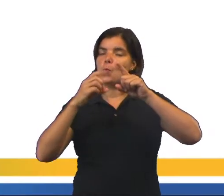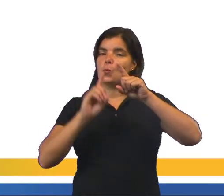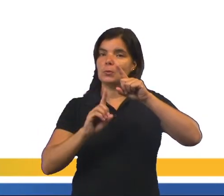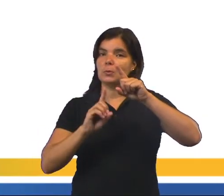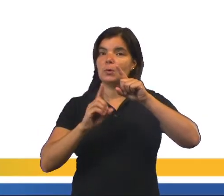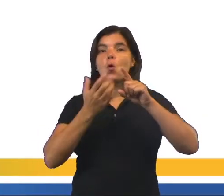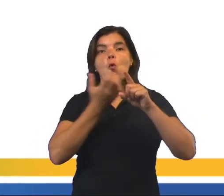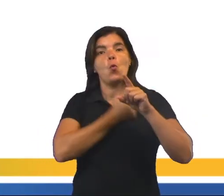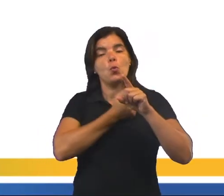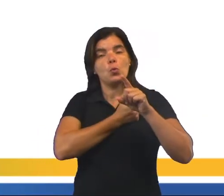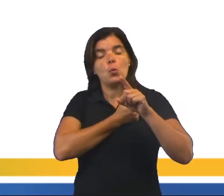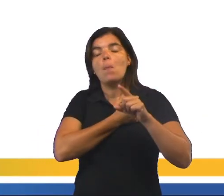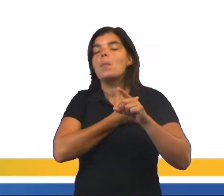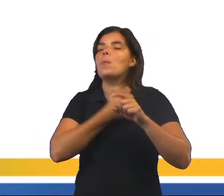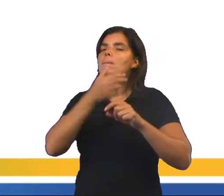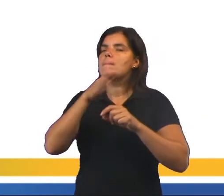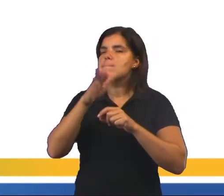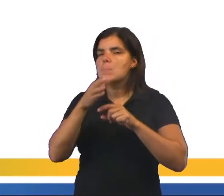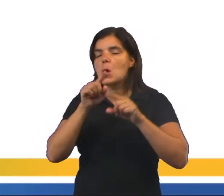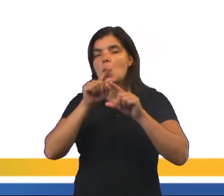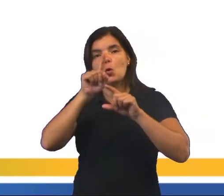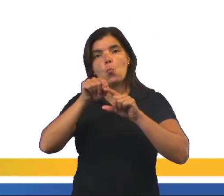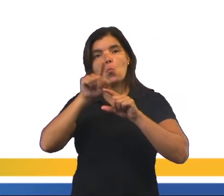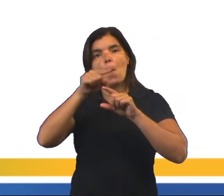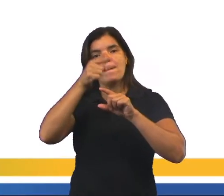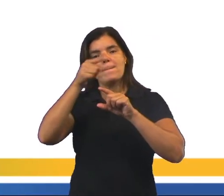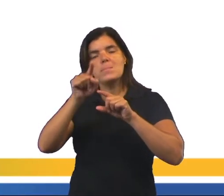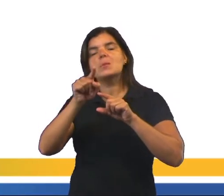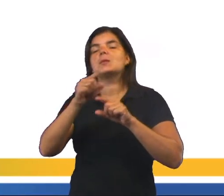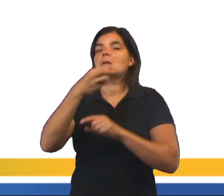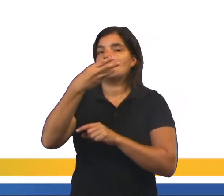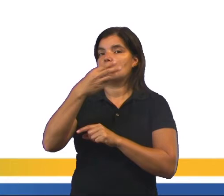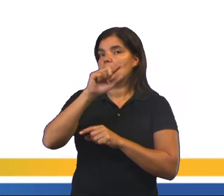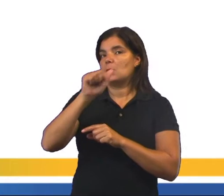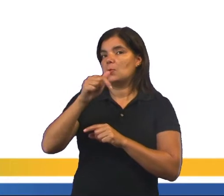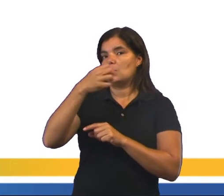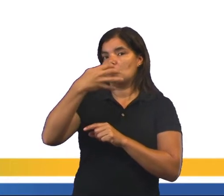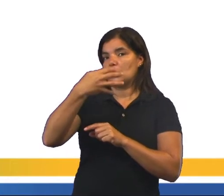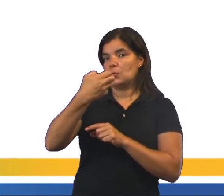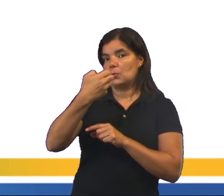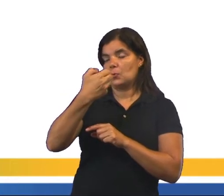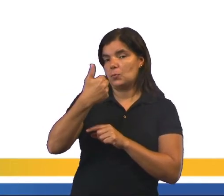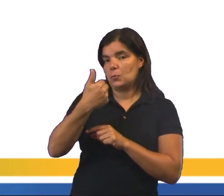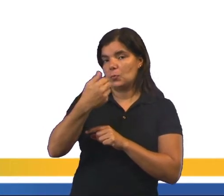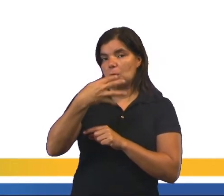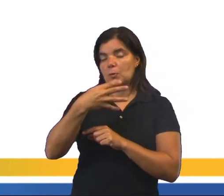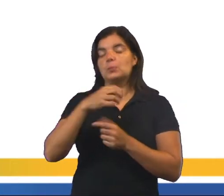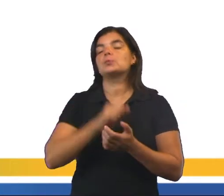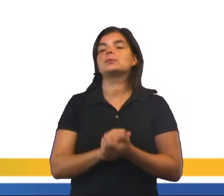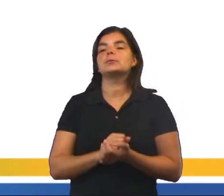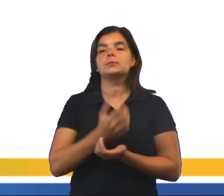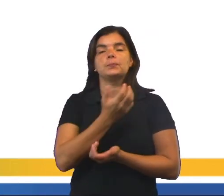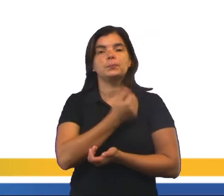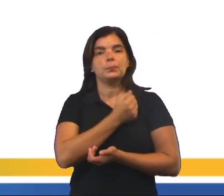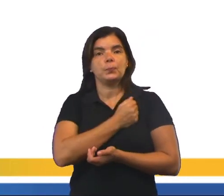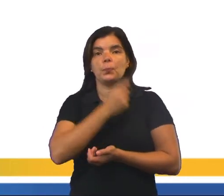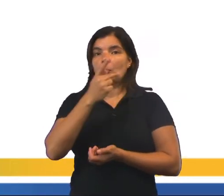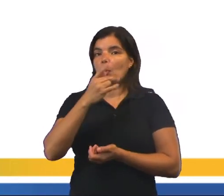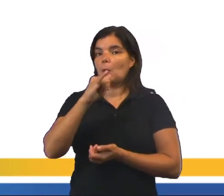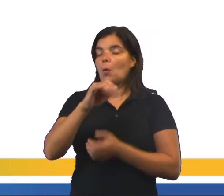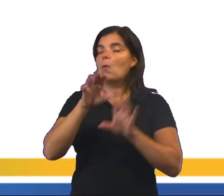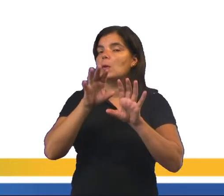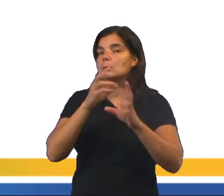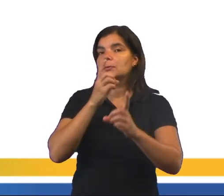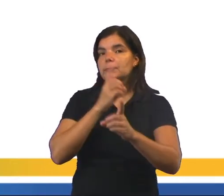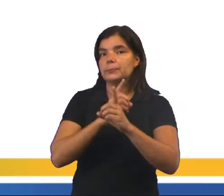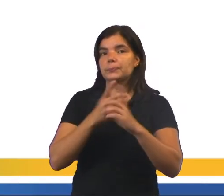encontrar um valor fixo, um valor aproximado, que é o 13,14. Esse é o nosso valor de π, tá? Foi assim que ele foi